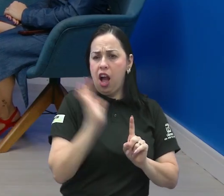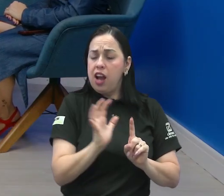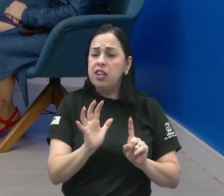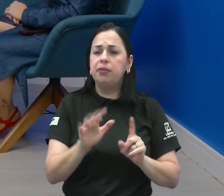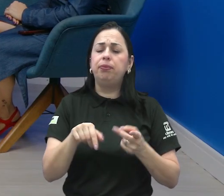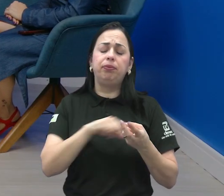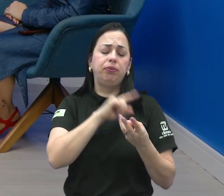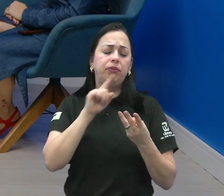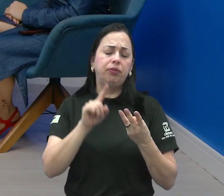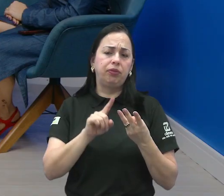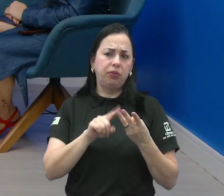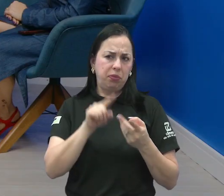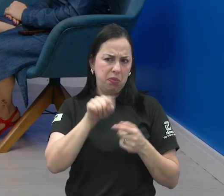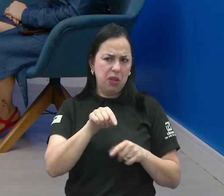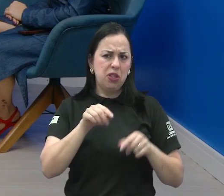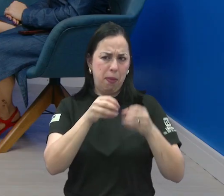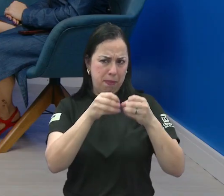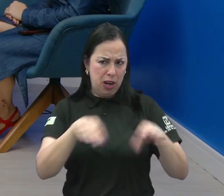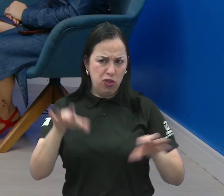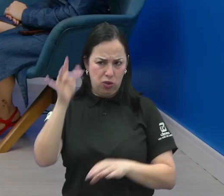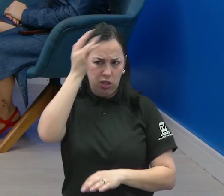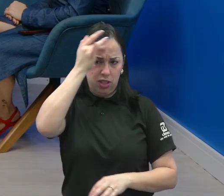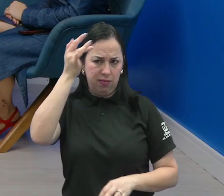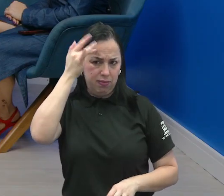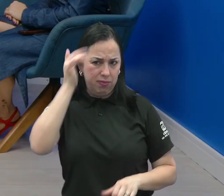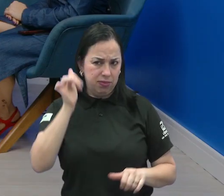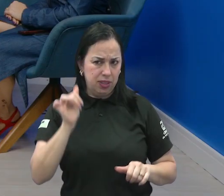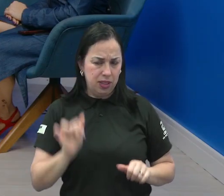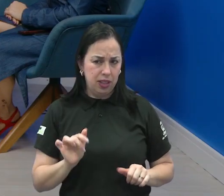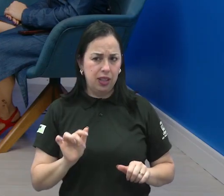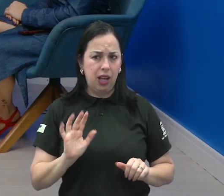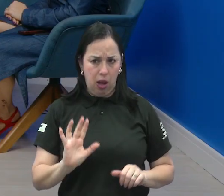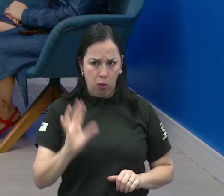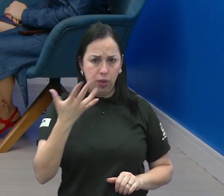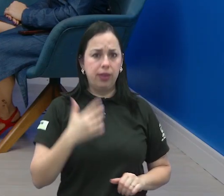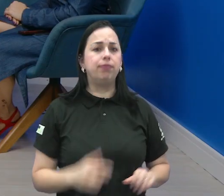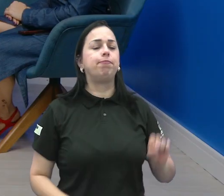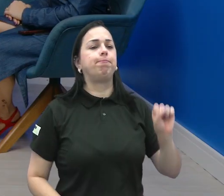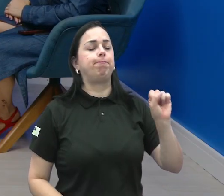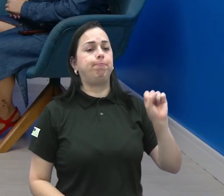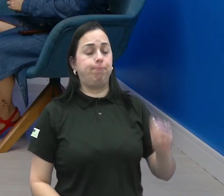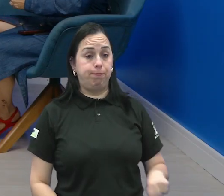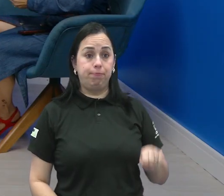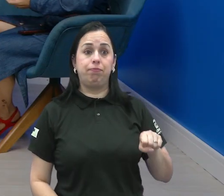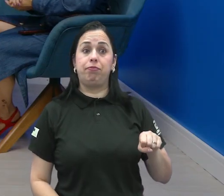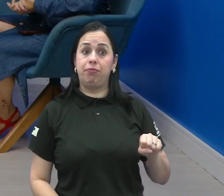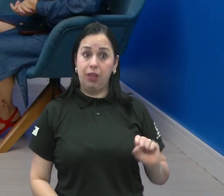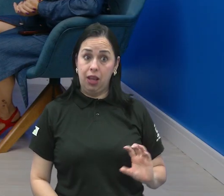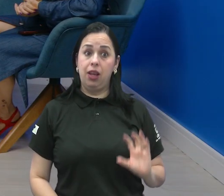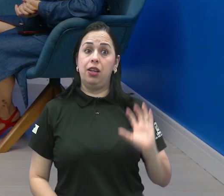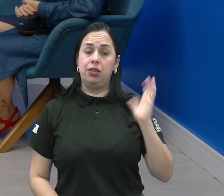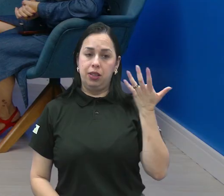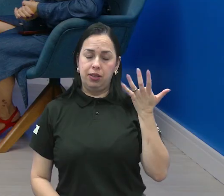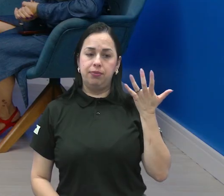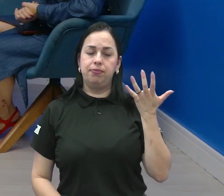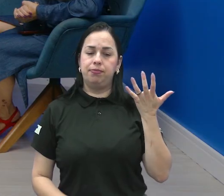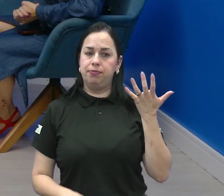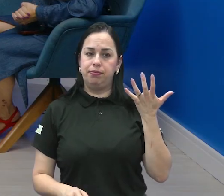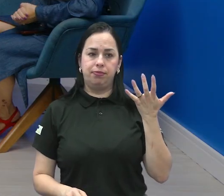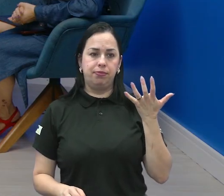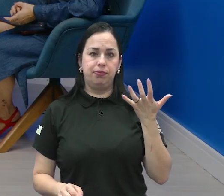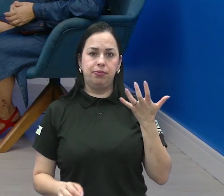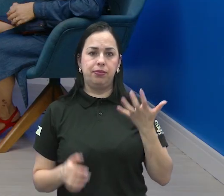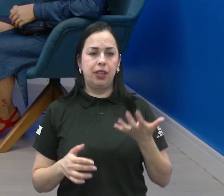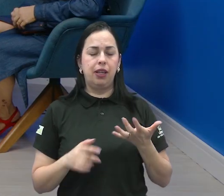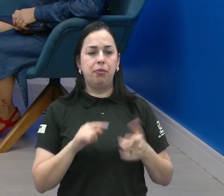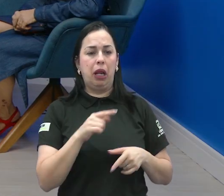do ambiente. Isso tem impactado bastante na saúde mental dos professores? É uma realidade? Sim, muito, né? Tem